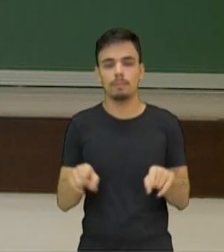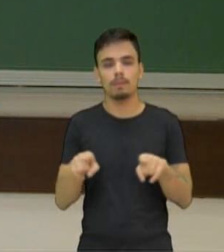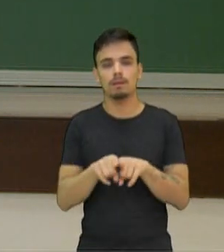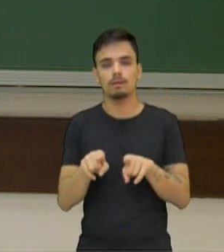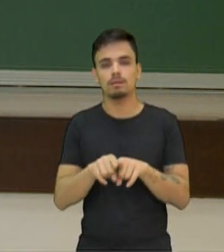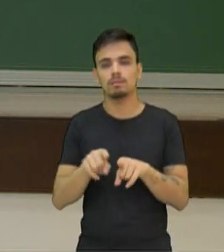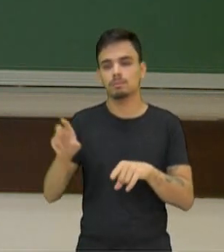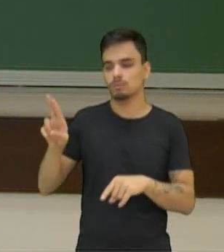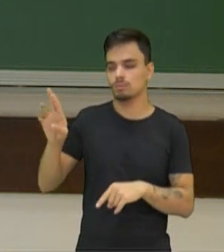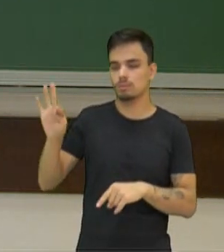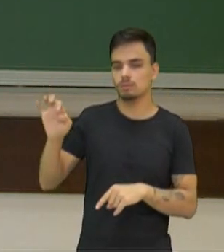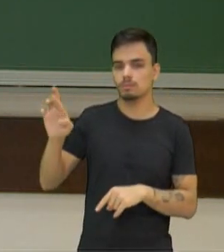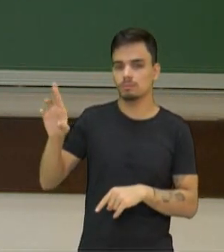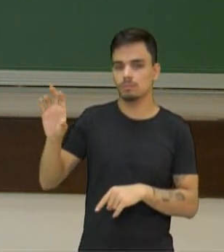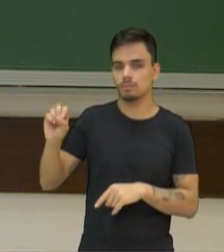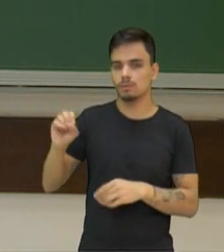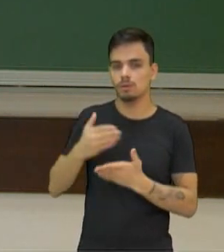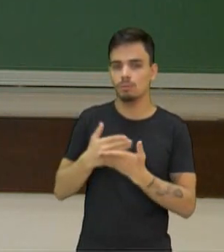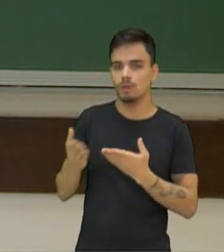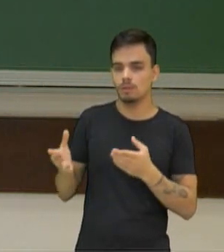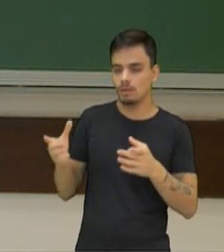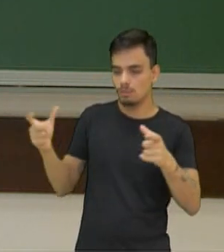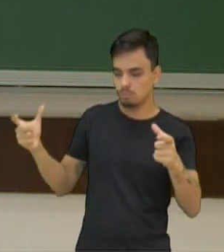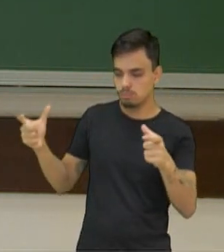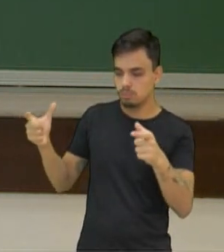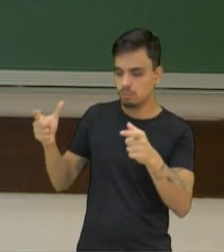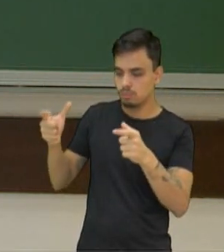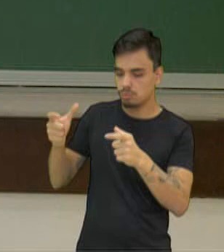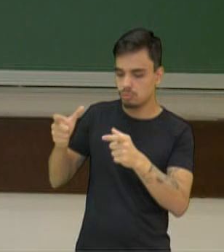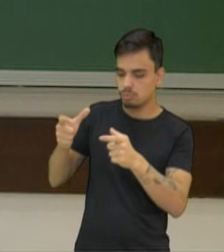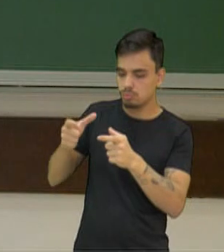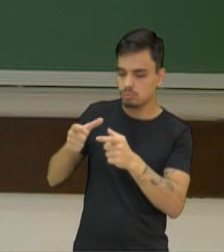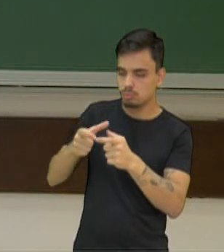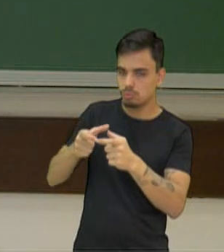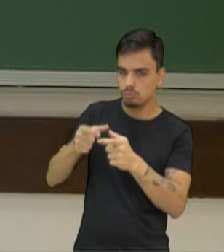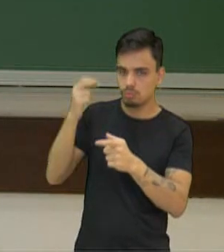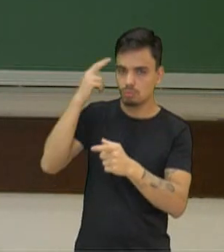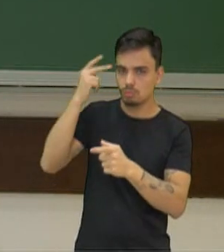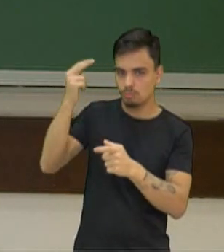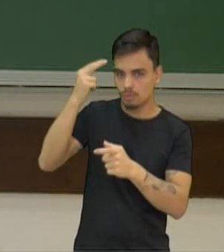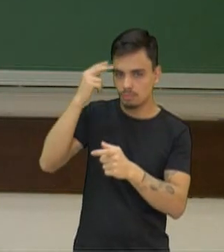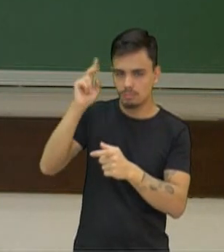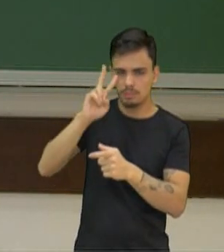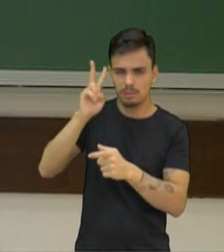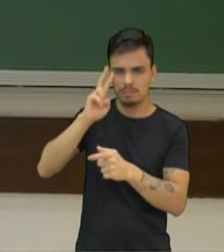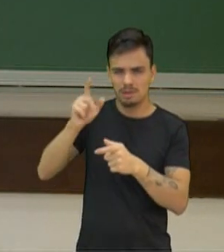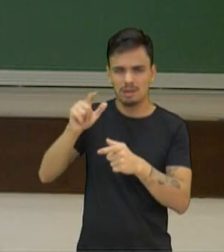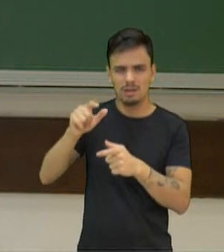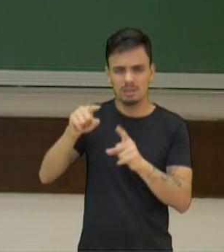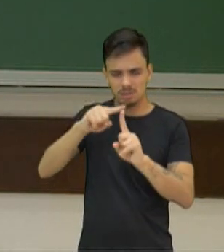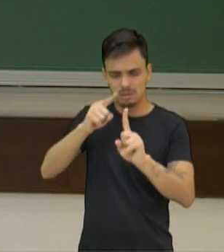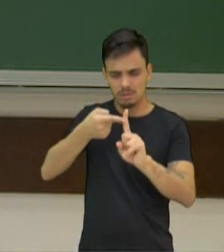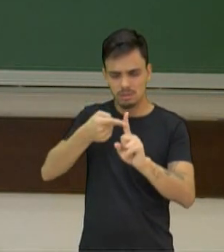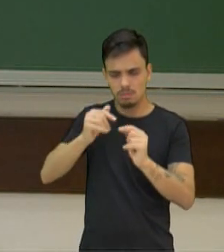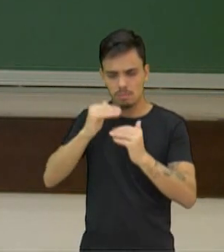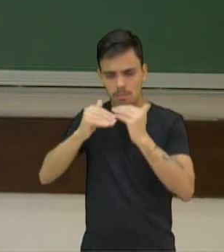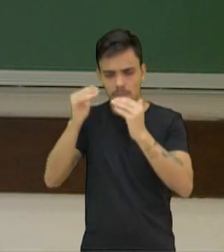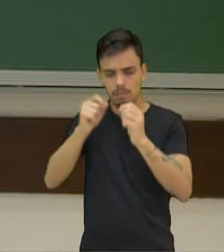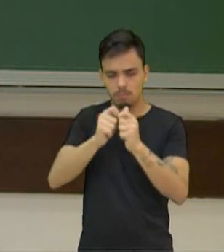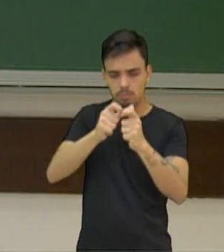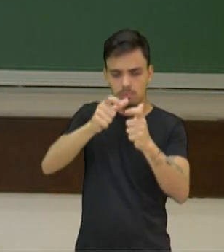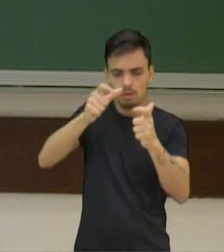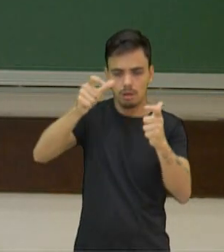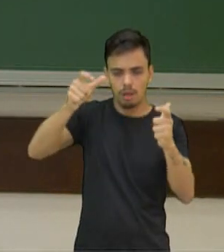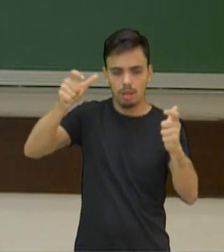útero, ele começa a voltar no seu tamanho normal. Pense assim, ele esticou um monte durante a gestação, aí